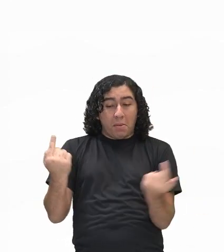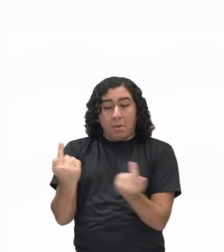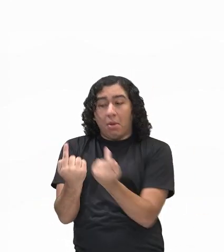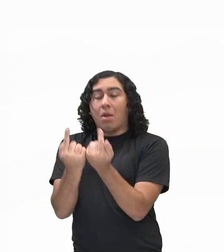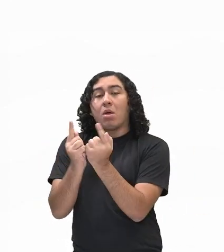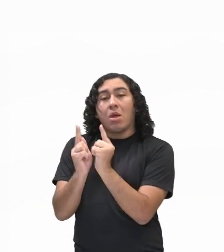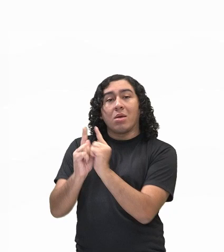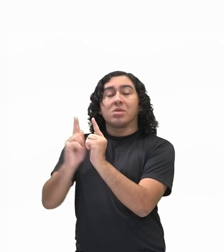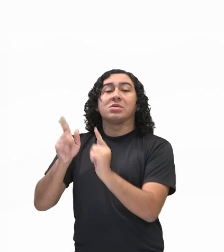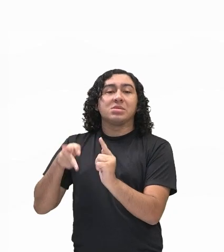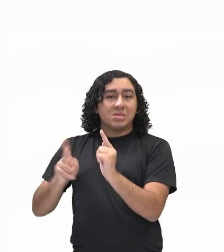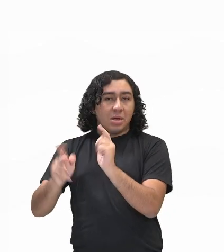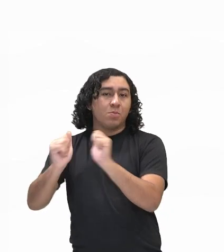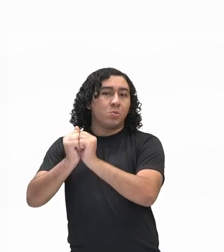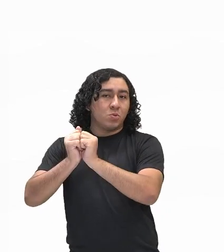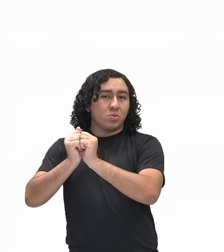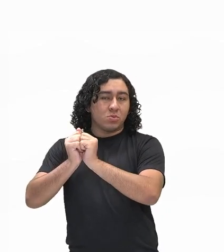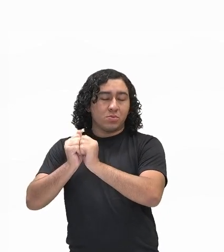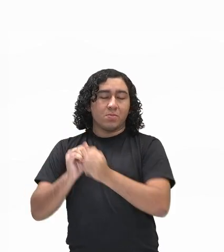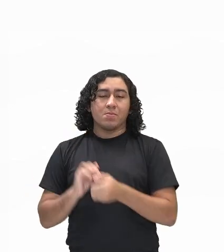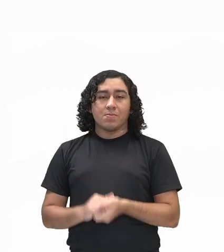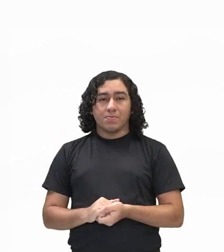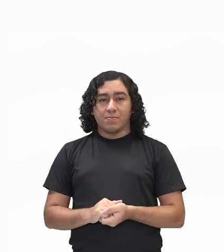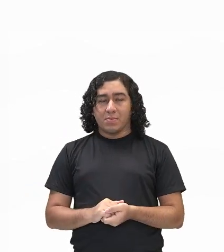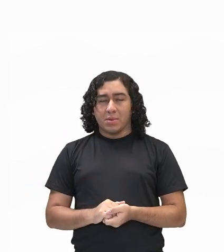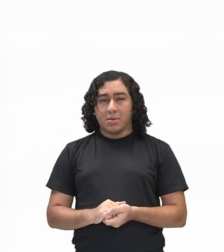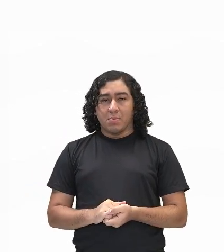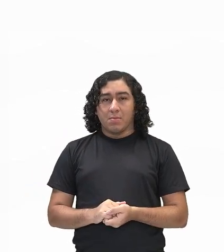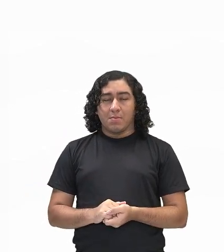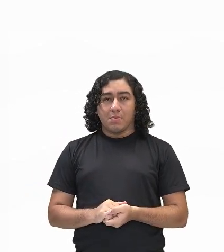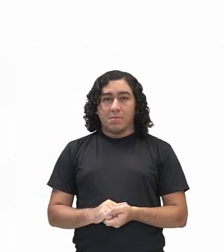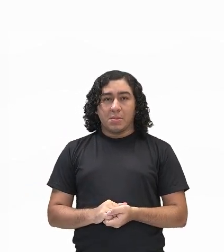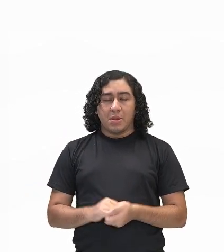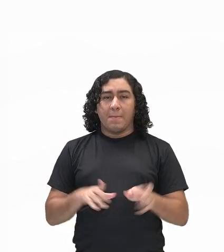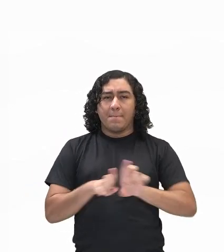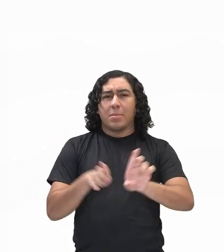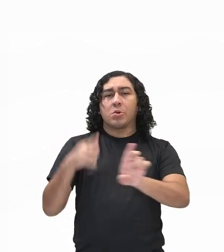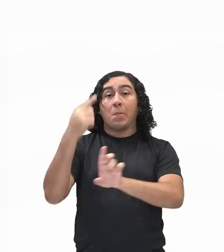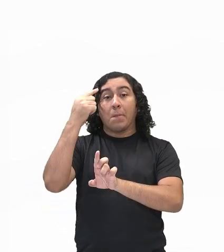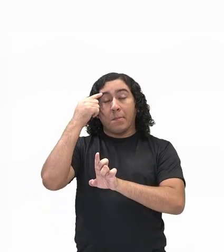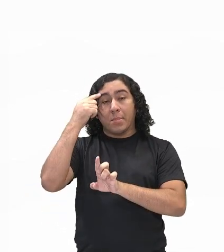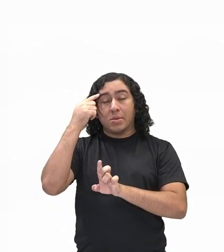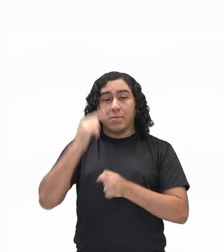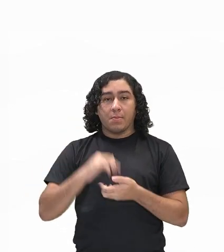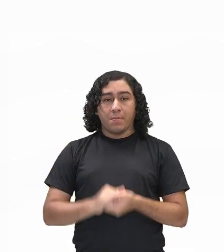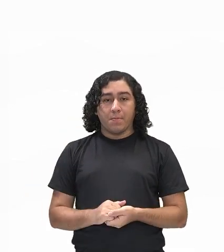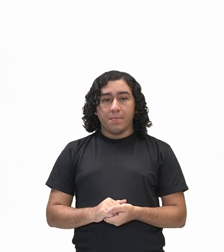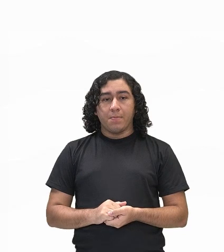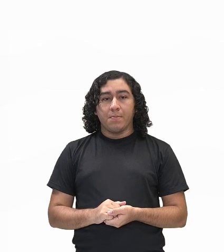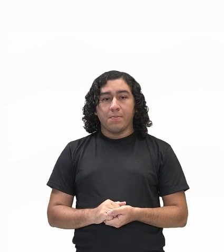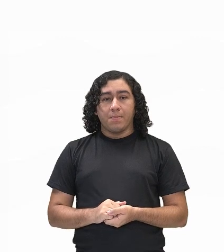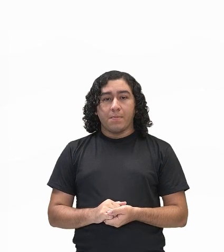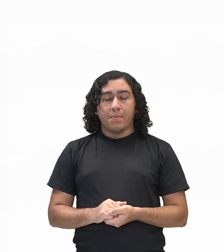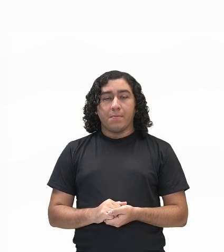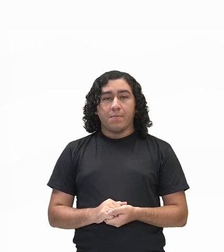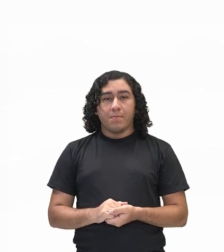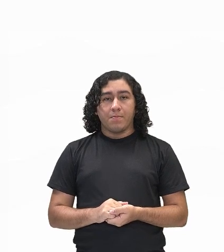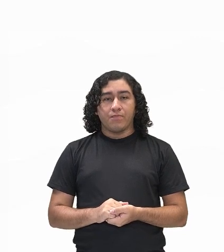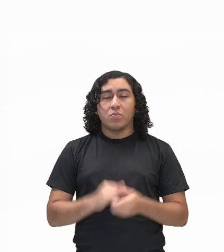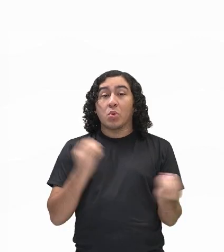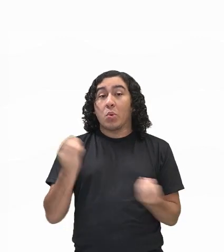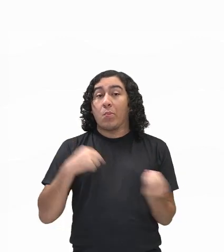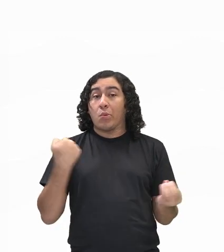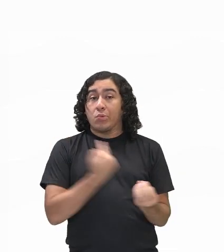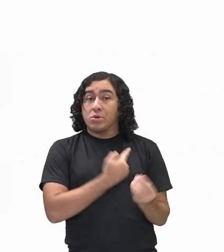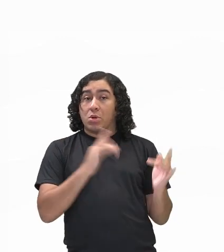está à nossa frente. Agora, qual a maneira que nós estamos lidando com o